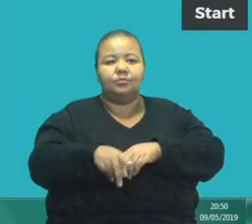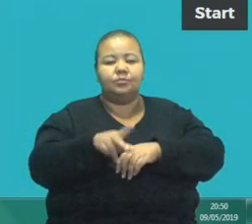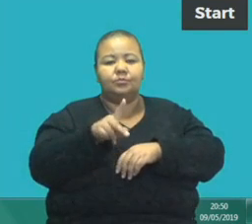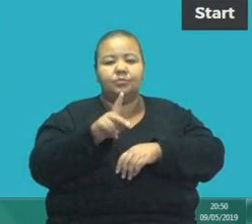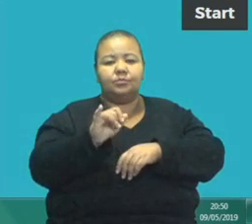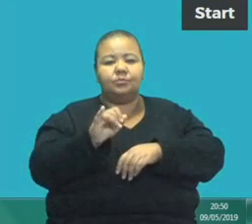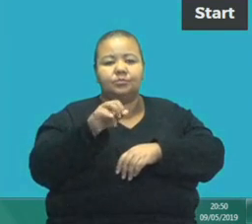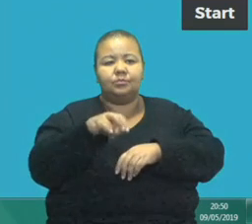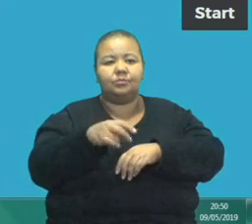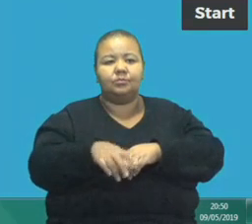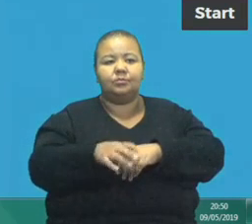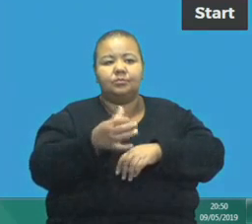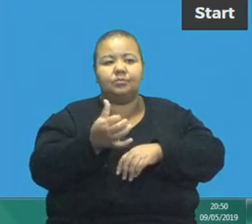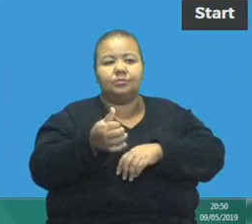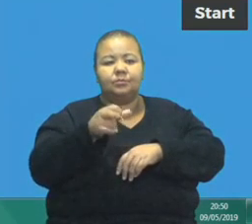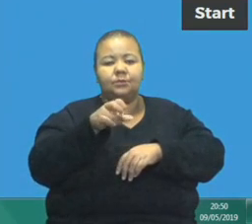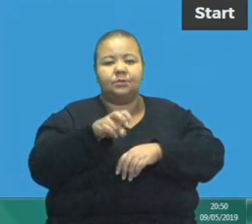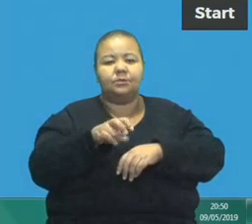PIN